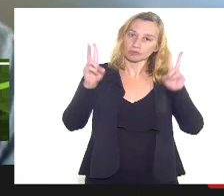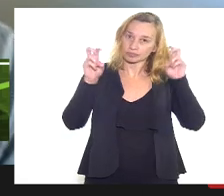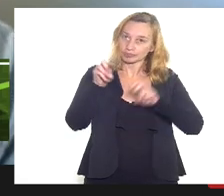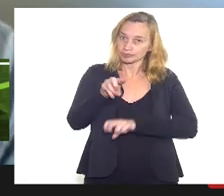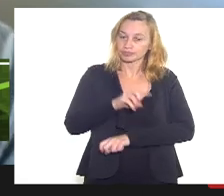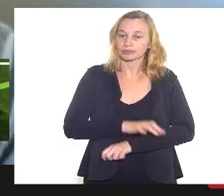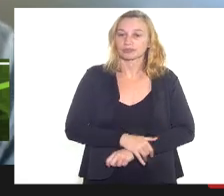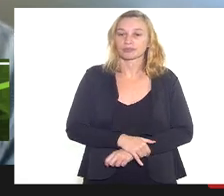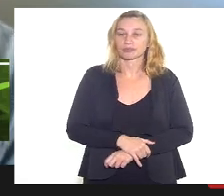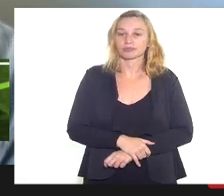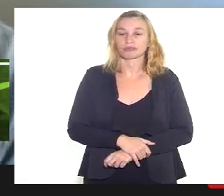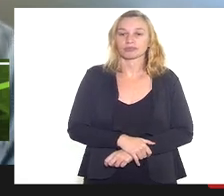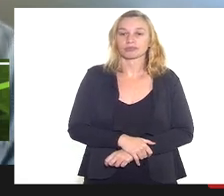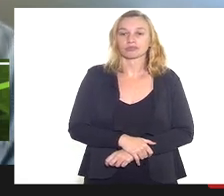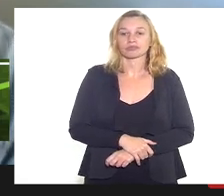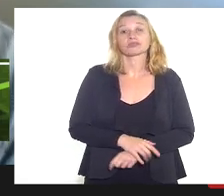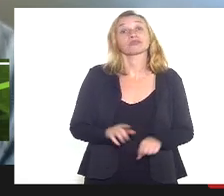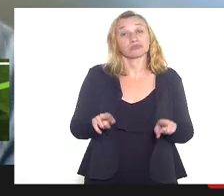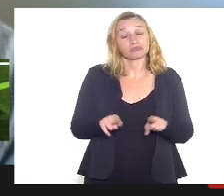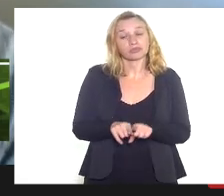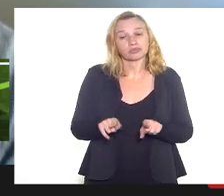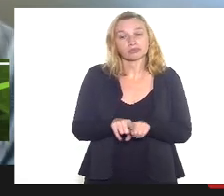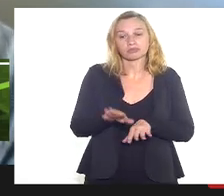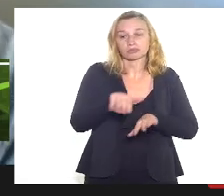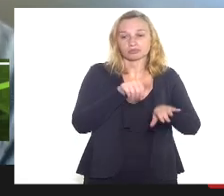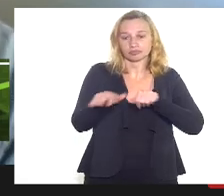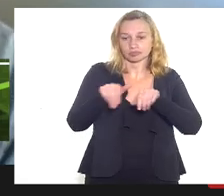tema. E aí vamos também chamar